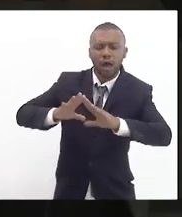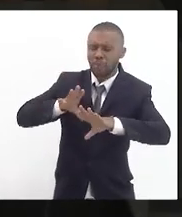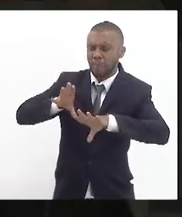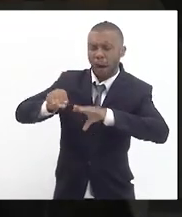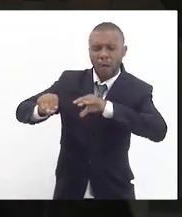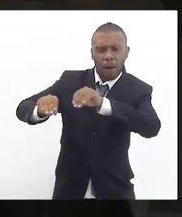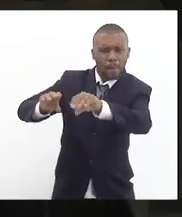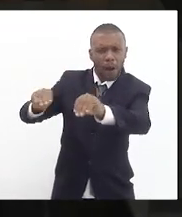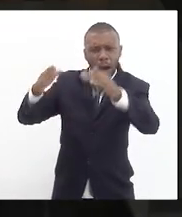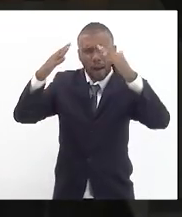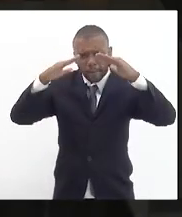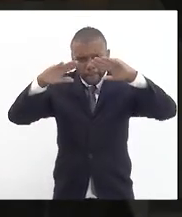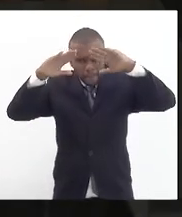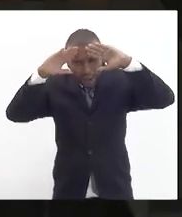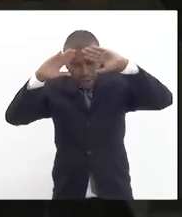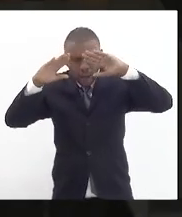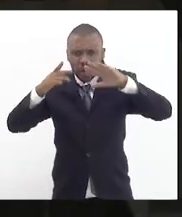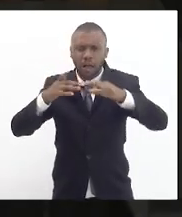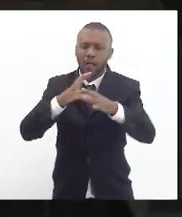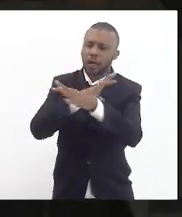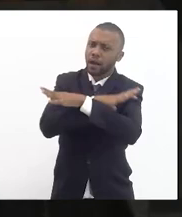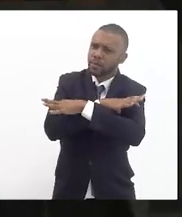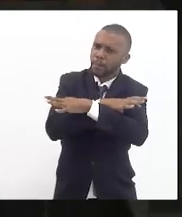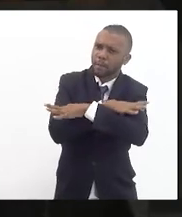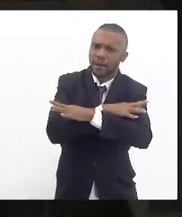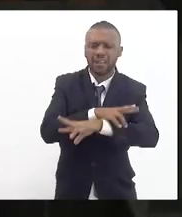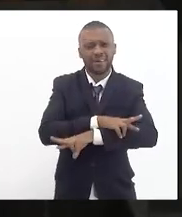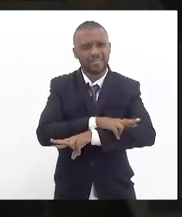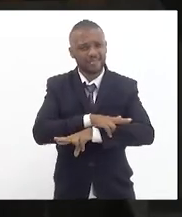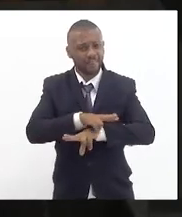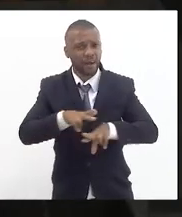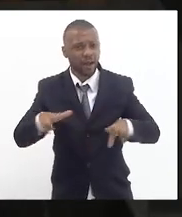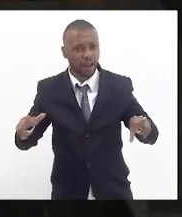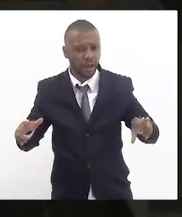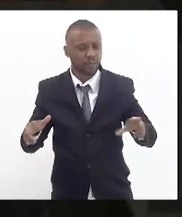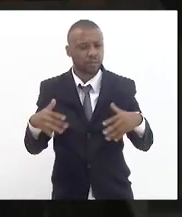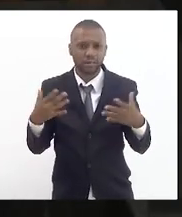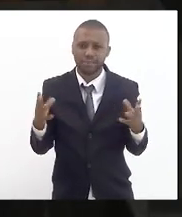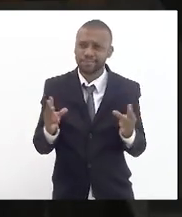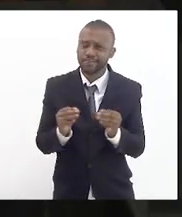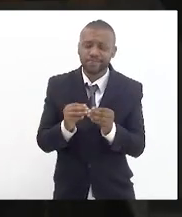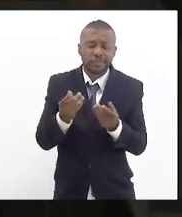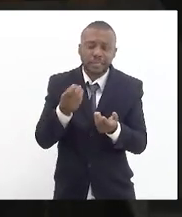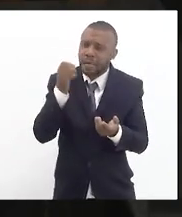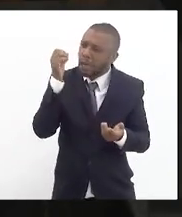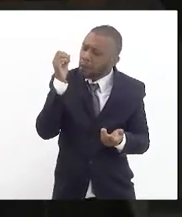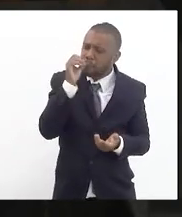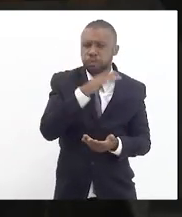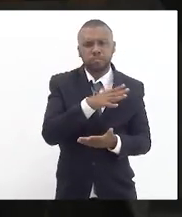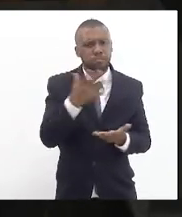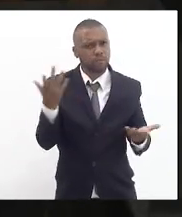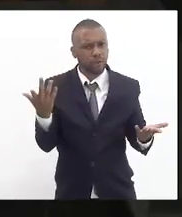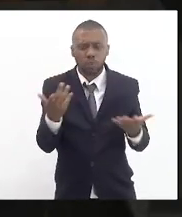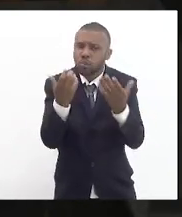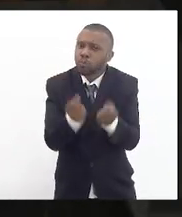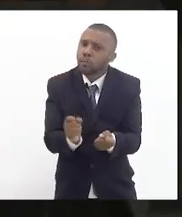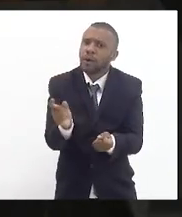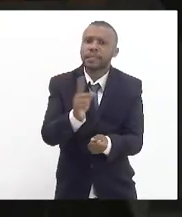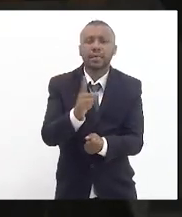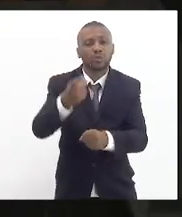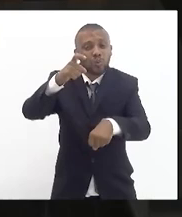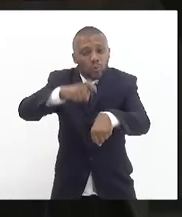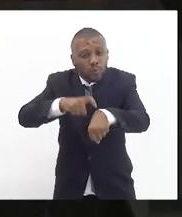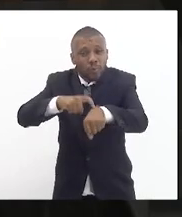Umbanda quebrar eles é tudo certo o que é algo abominável em pleno